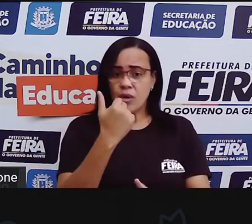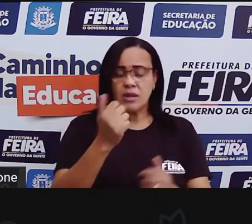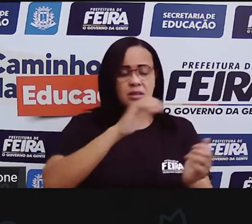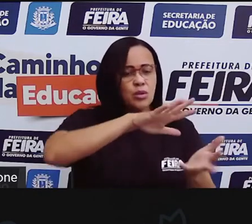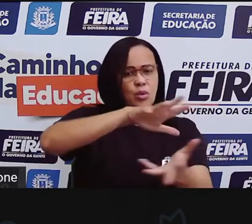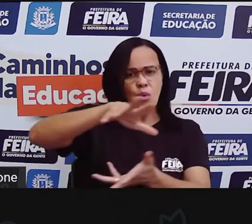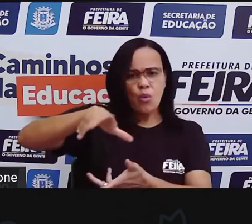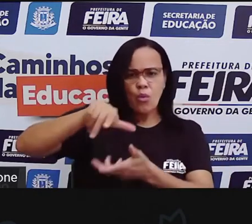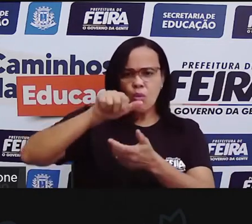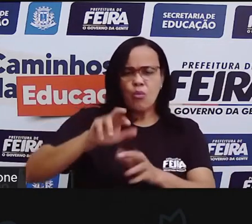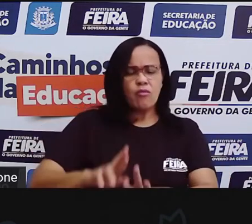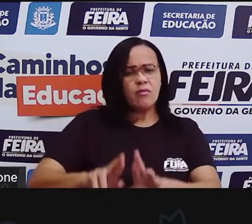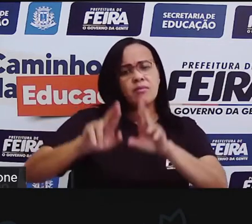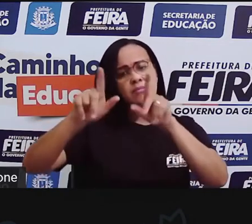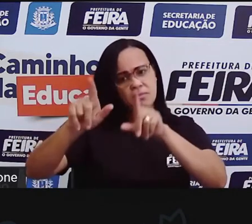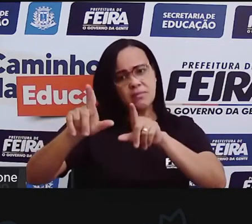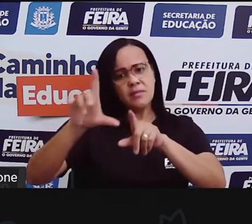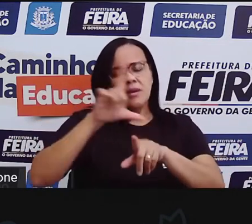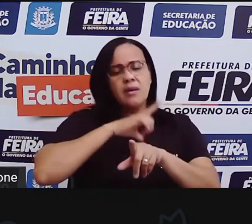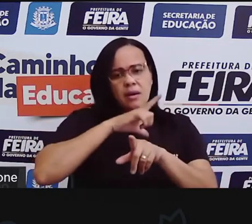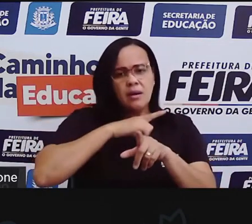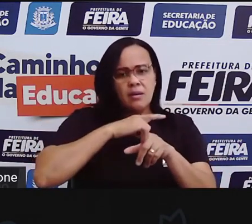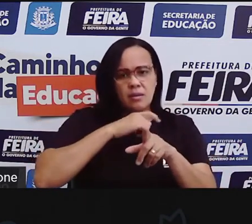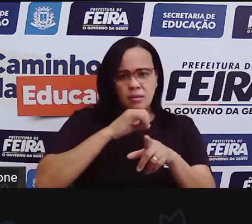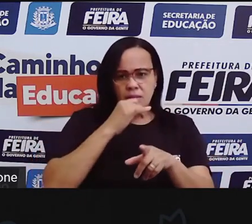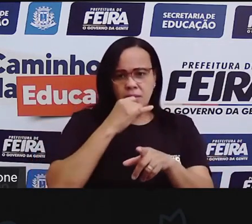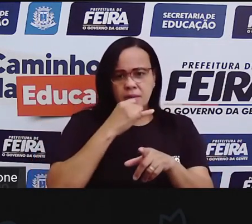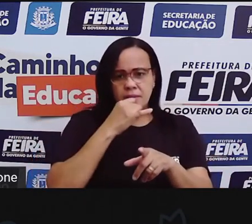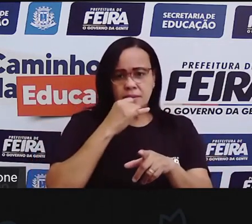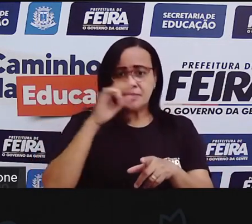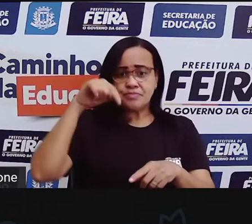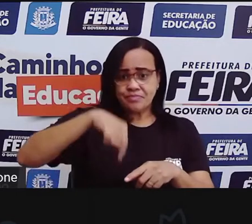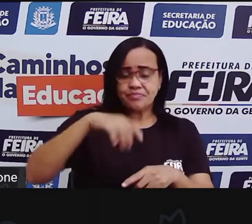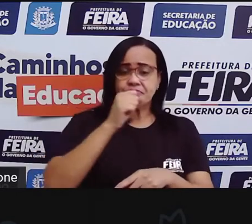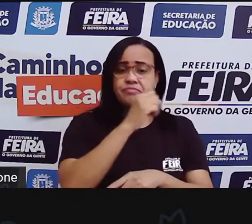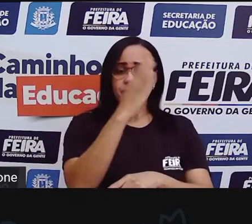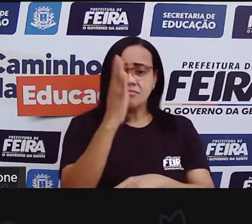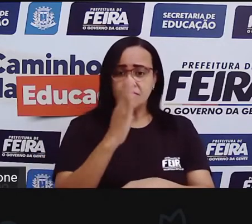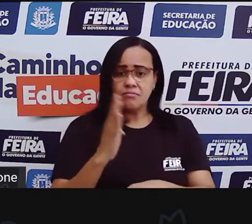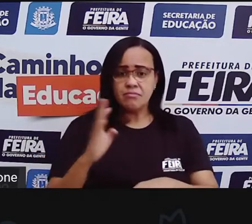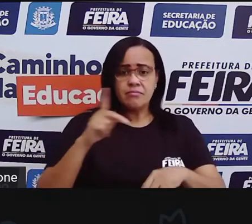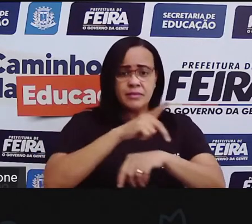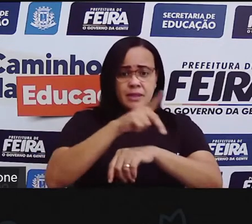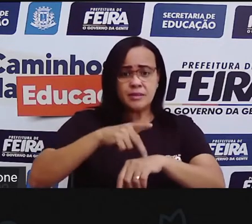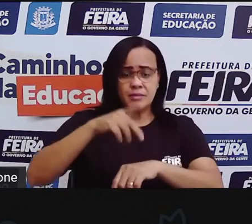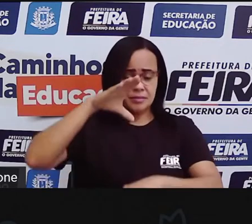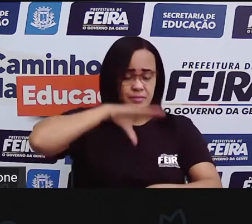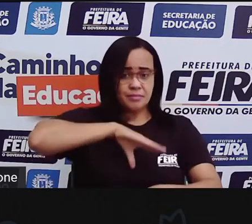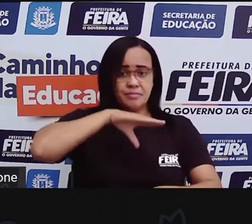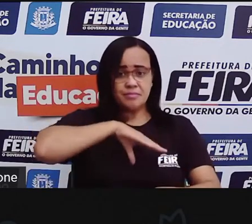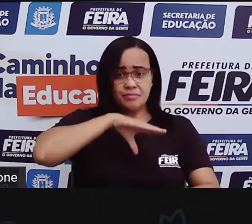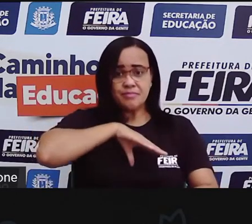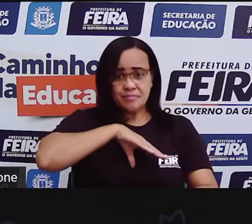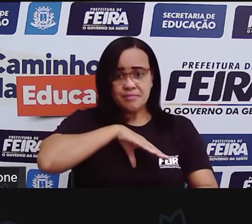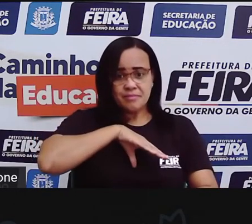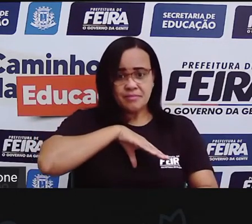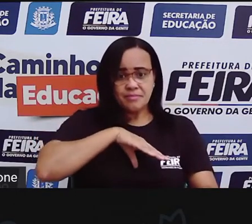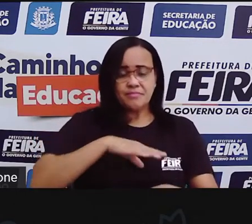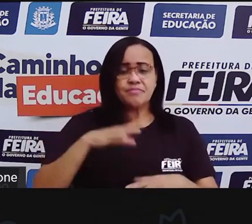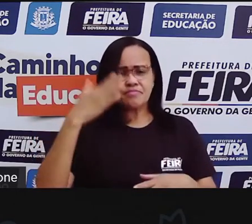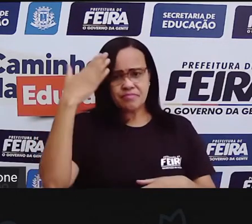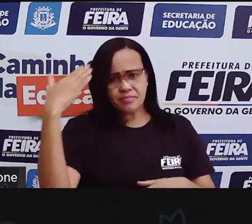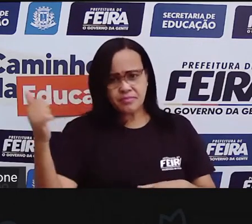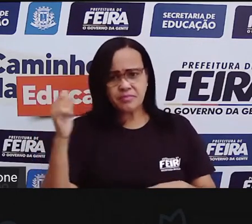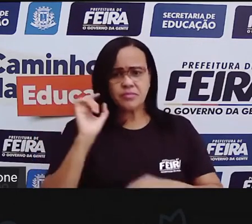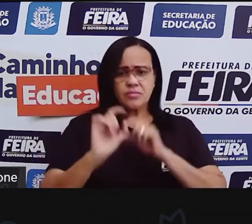diferente. É, aqui no Brasil, nós falamos o português do Brasil. É. E vocês sabiam que